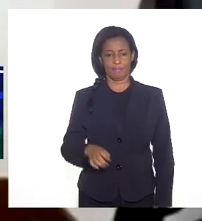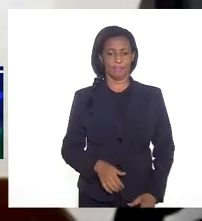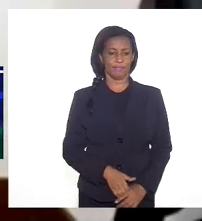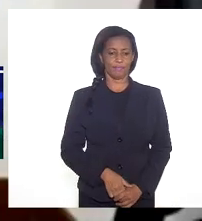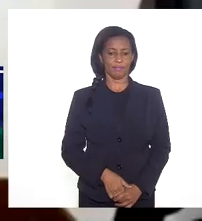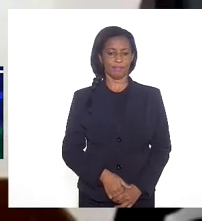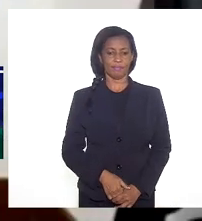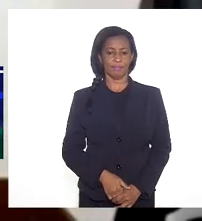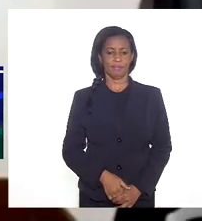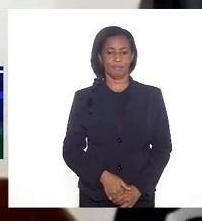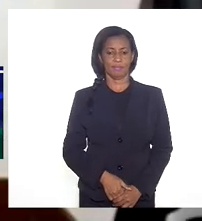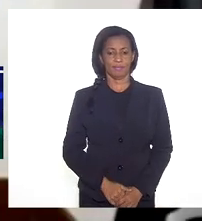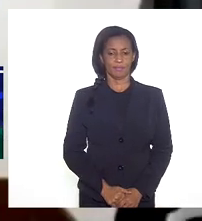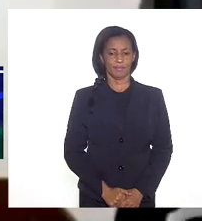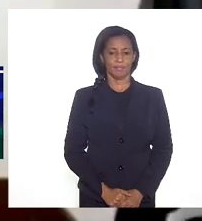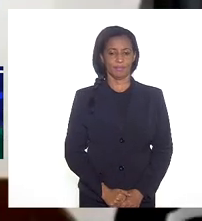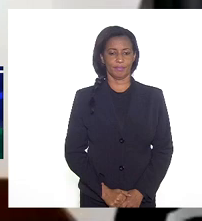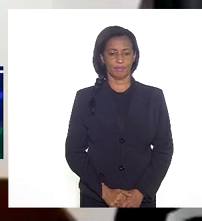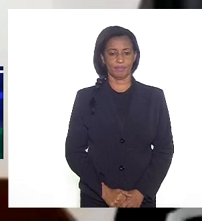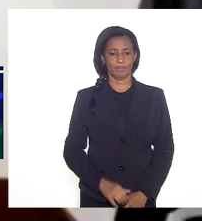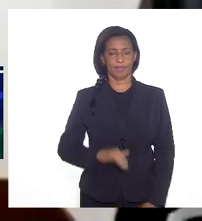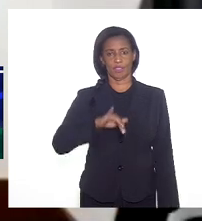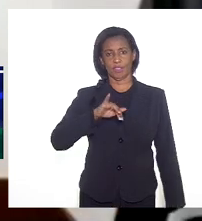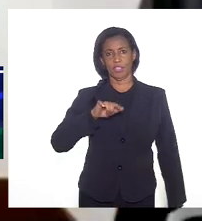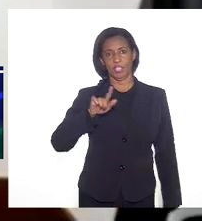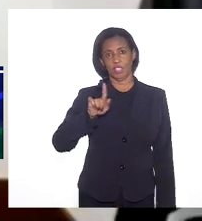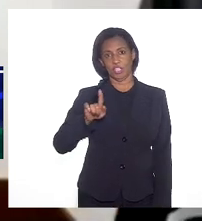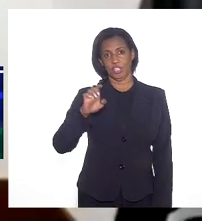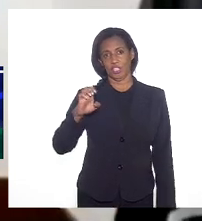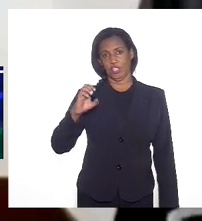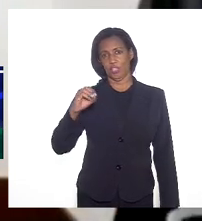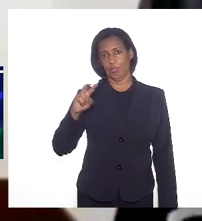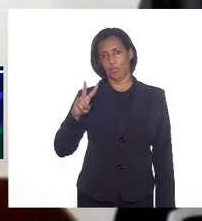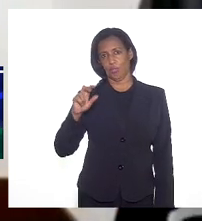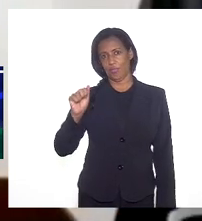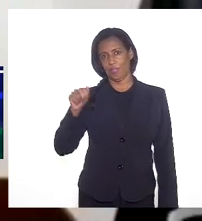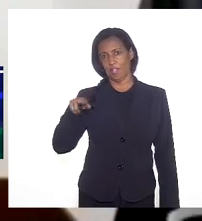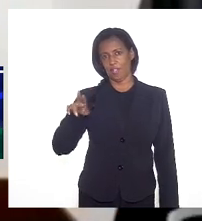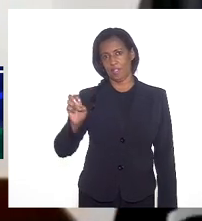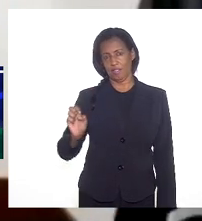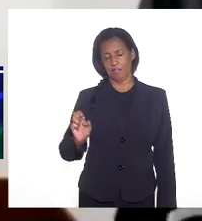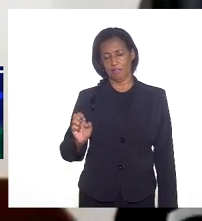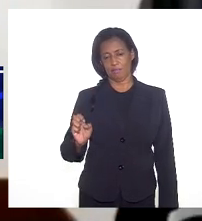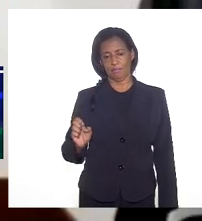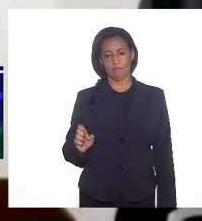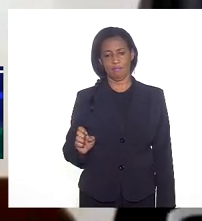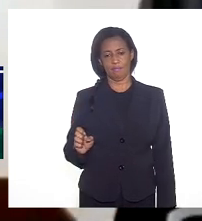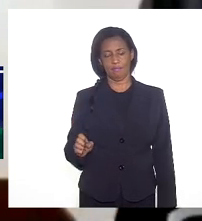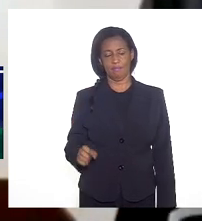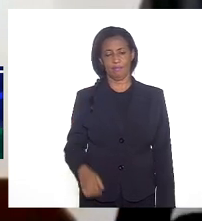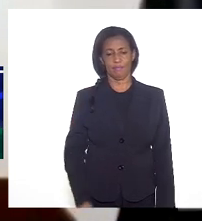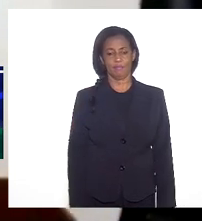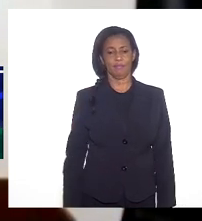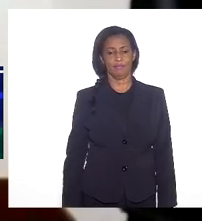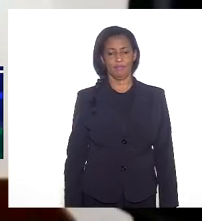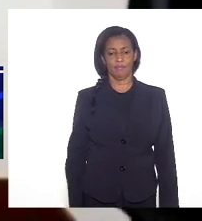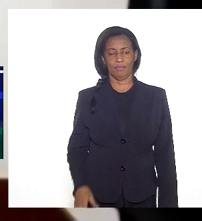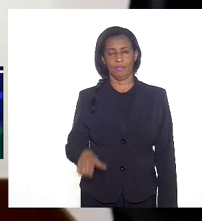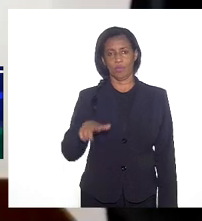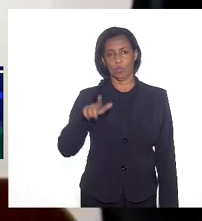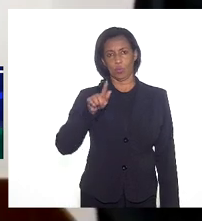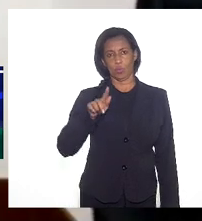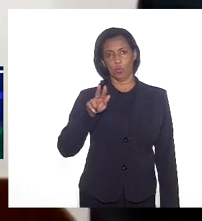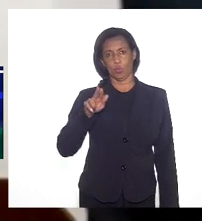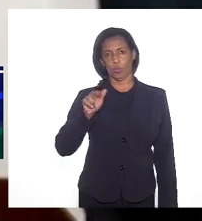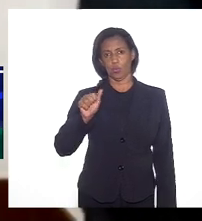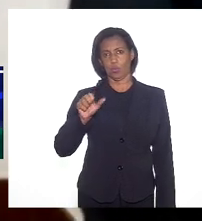Deputado Franciane Mota Deputado Giovanni Ratinho Deputado Gustavo